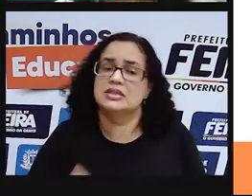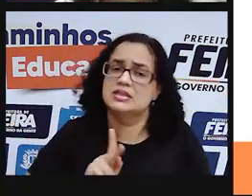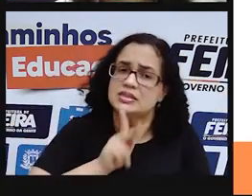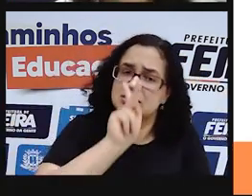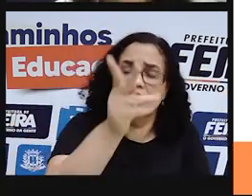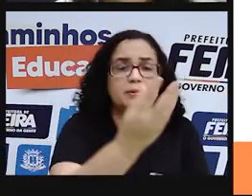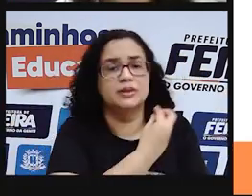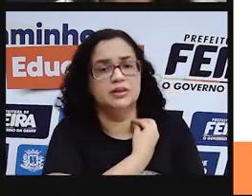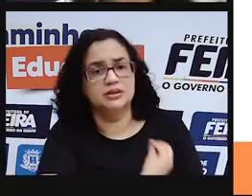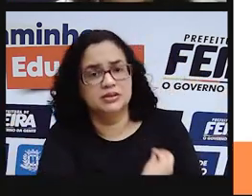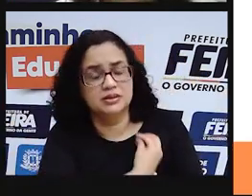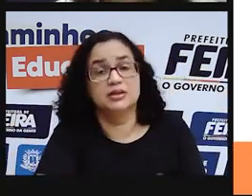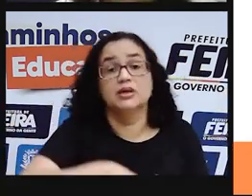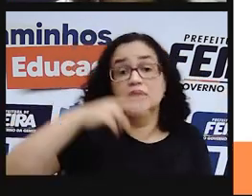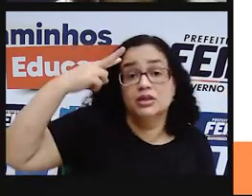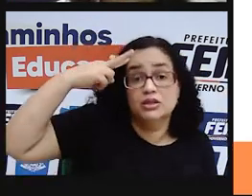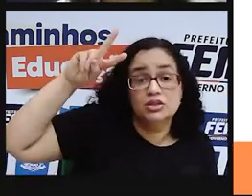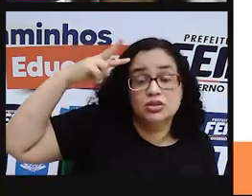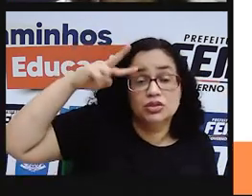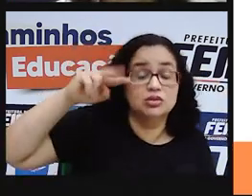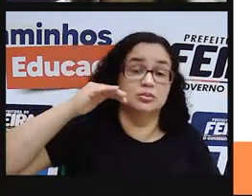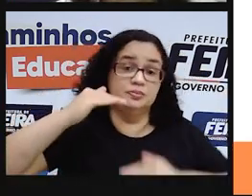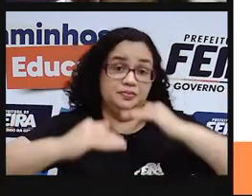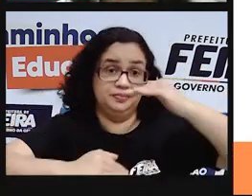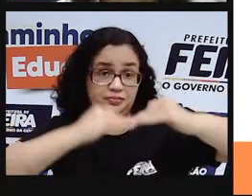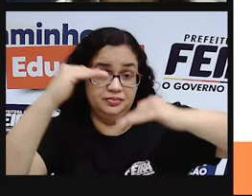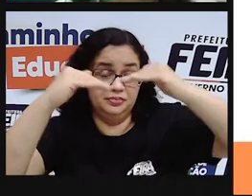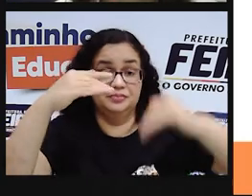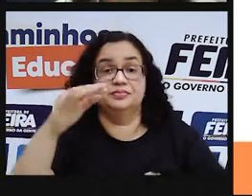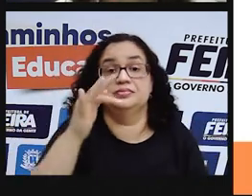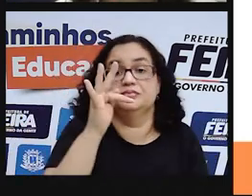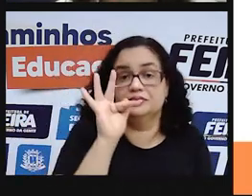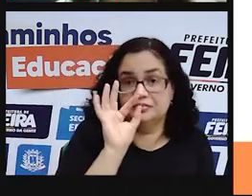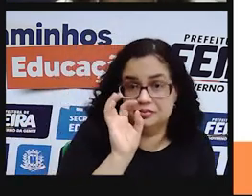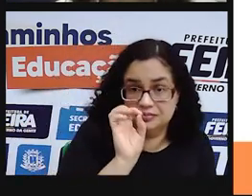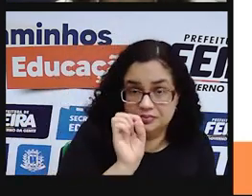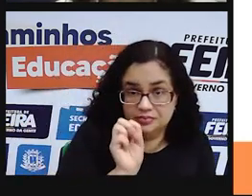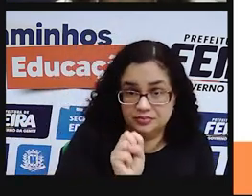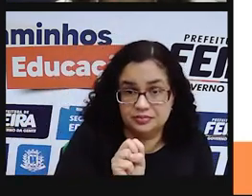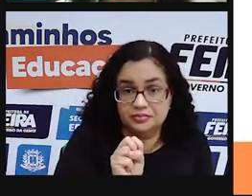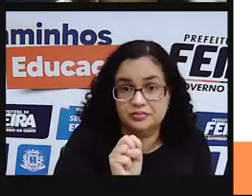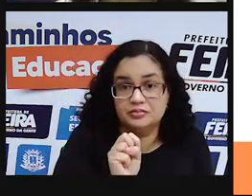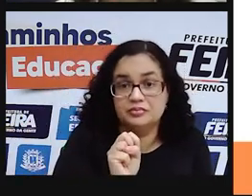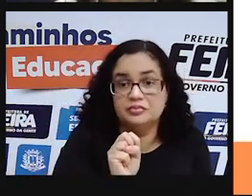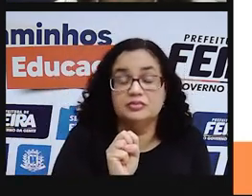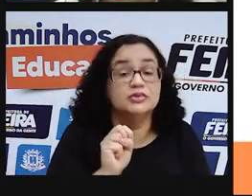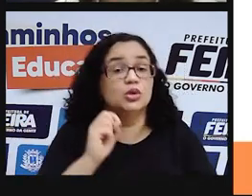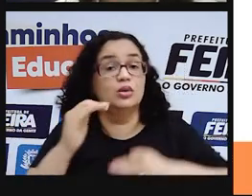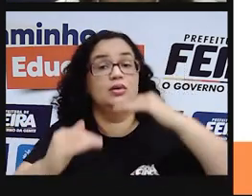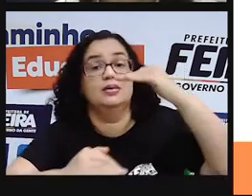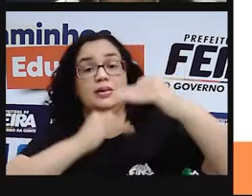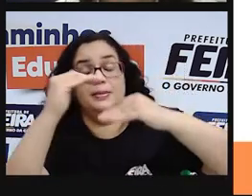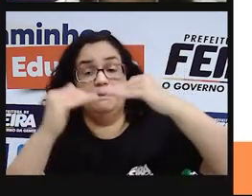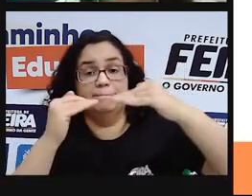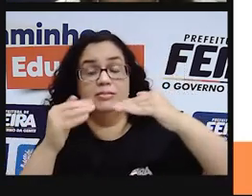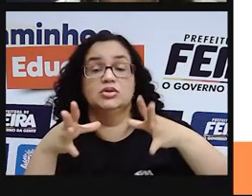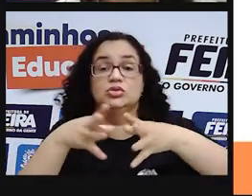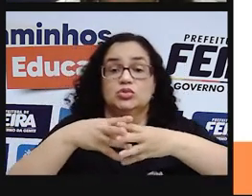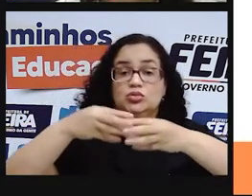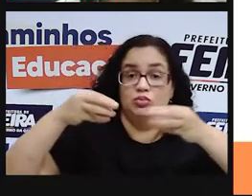estiveram presentes na história e no desenvolvimento de feira passa atualmente por um grande processo de